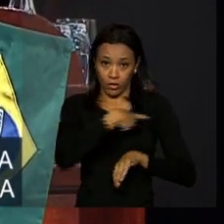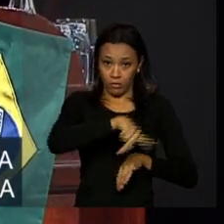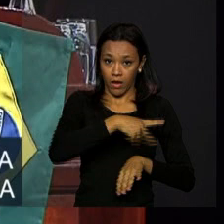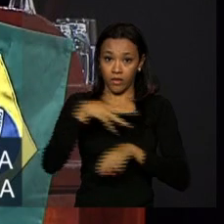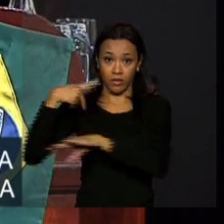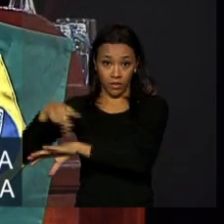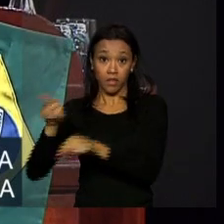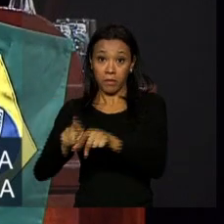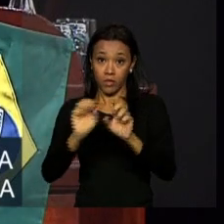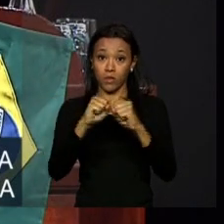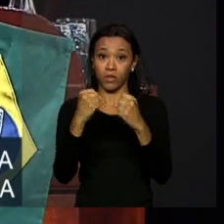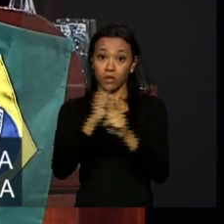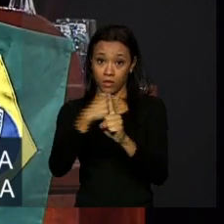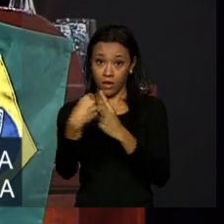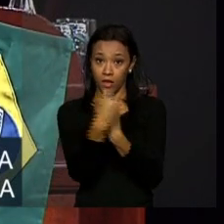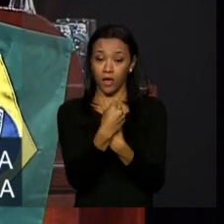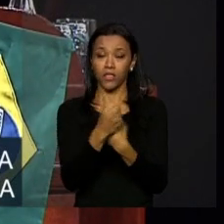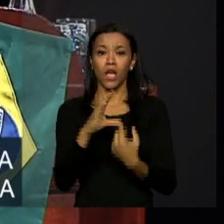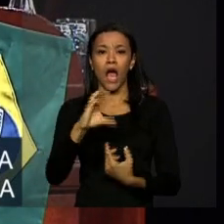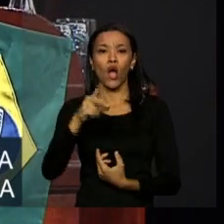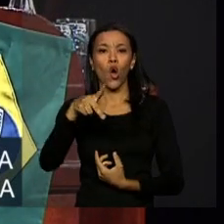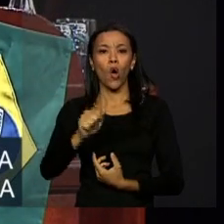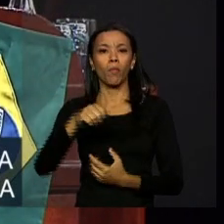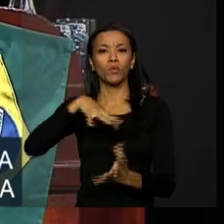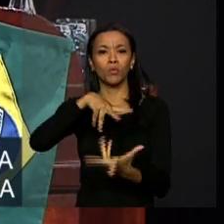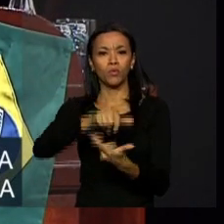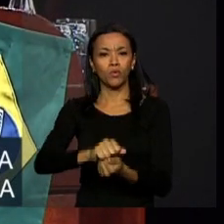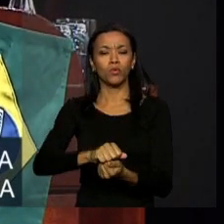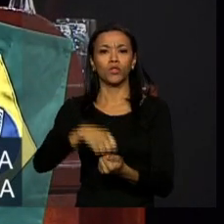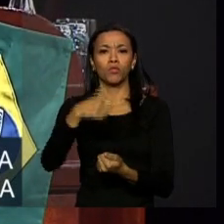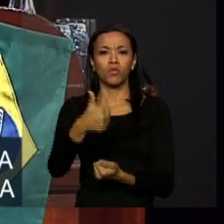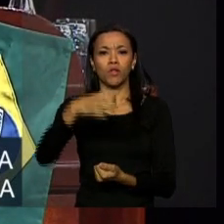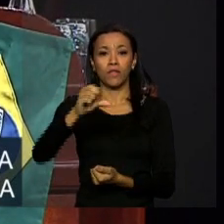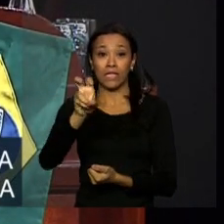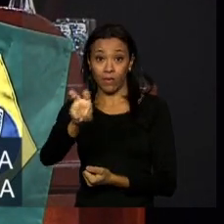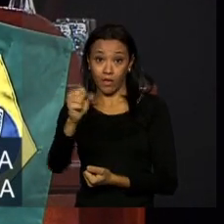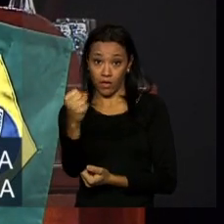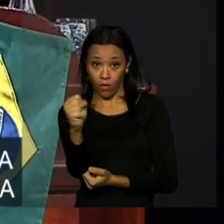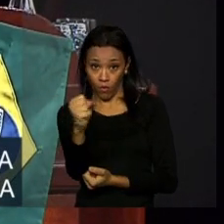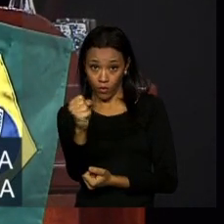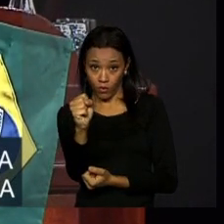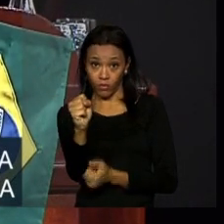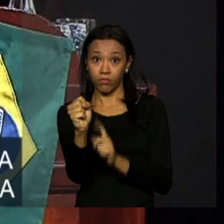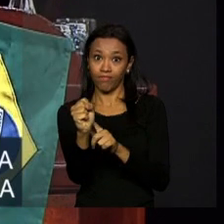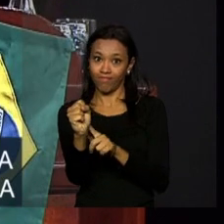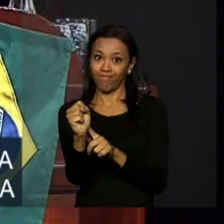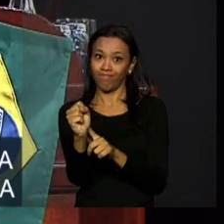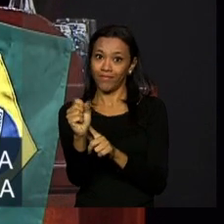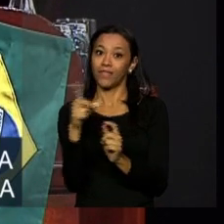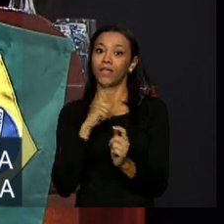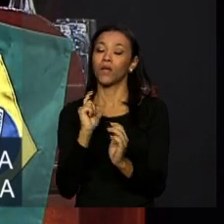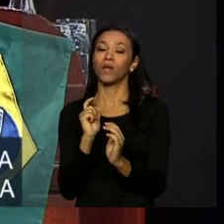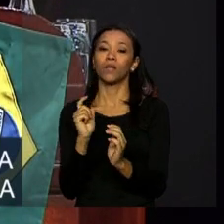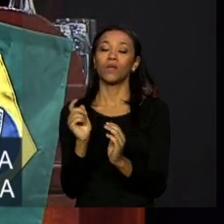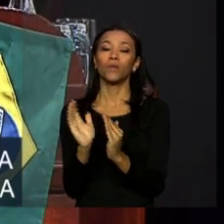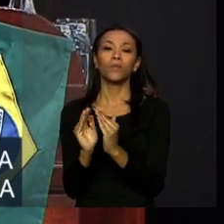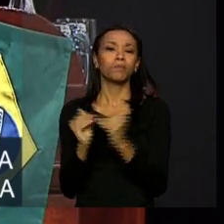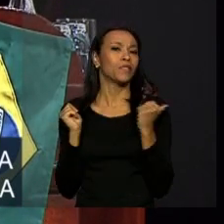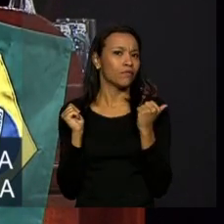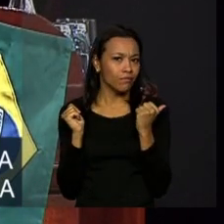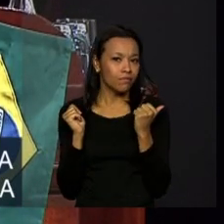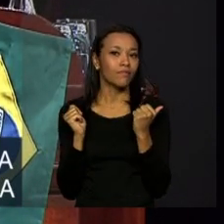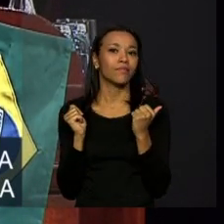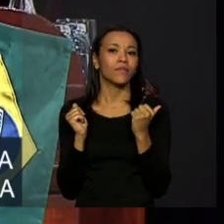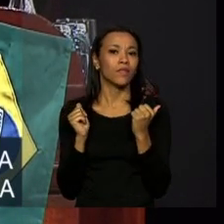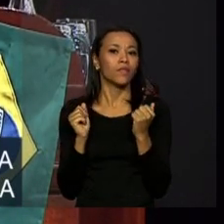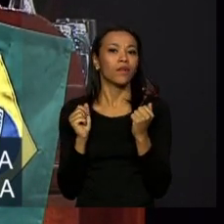sociedade a Copa do Mundo de 1958 tem um grande apelo houve de